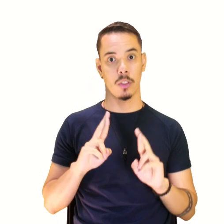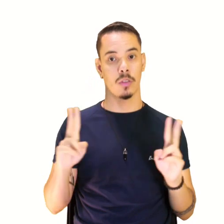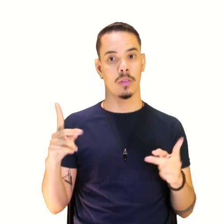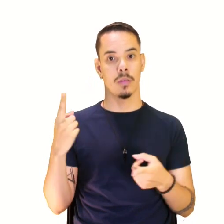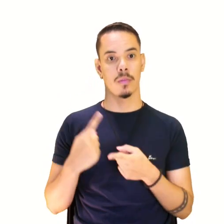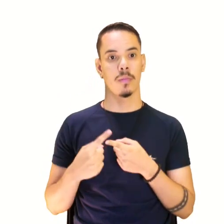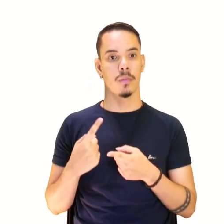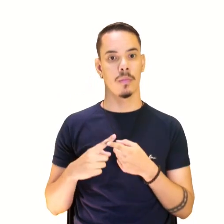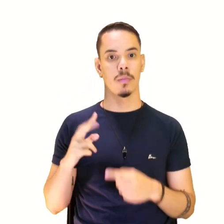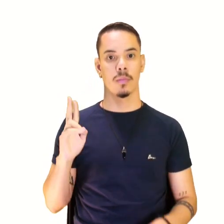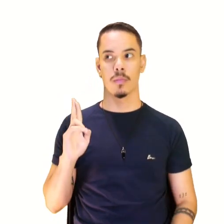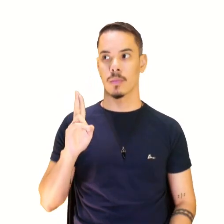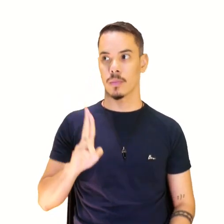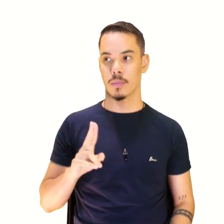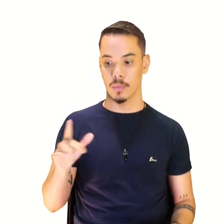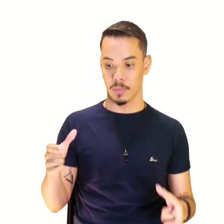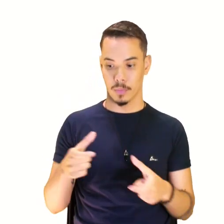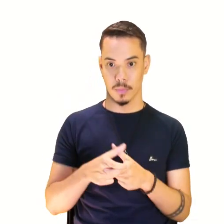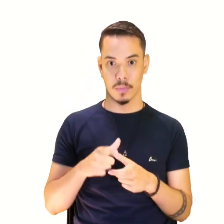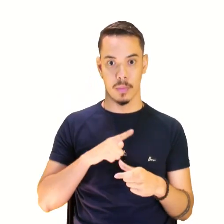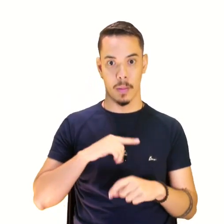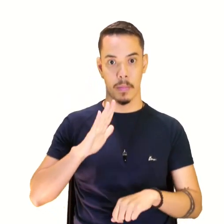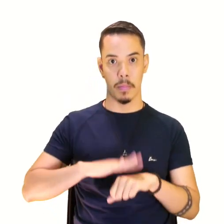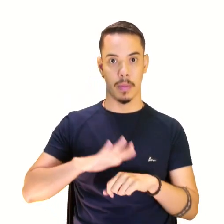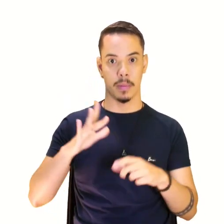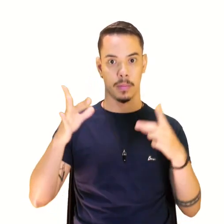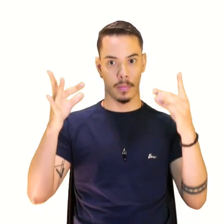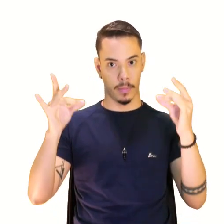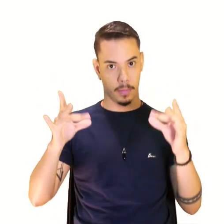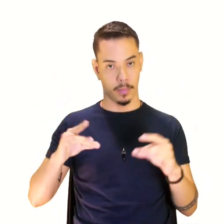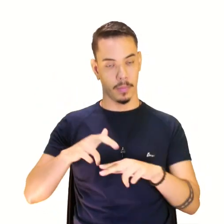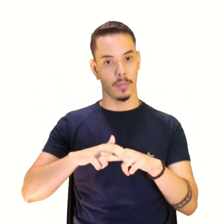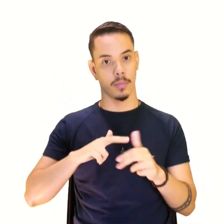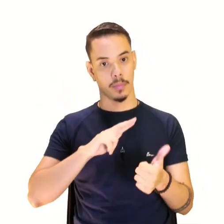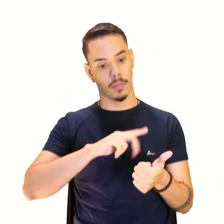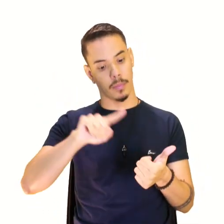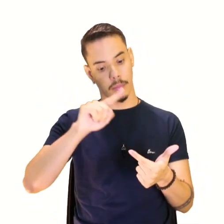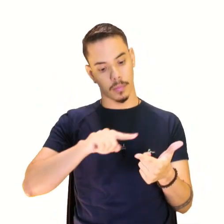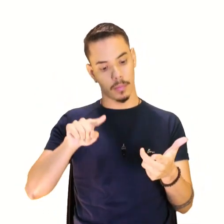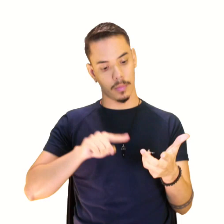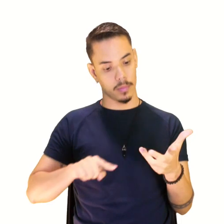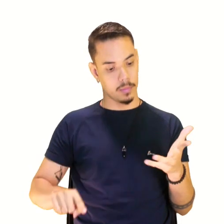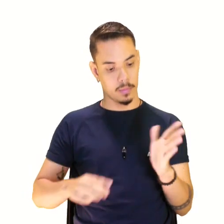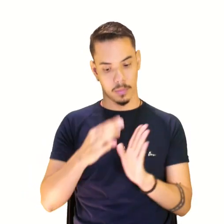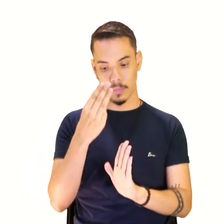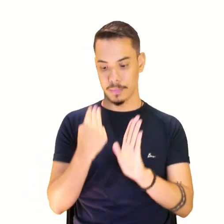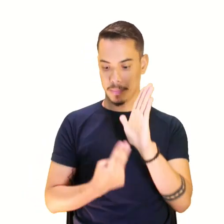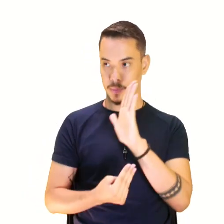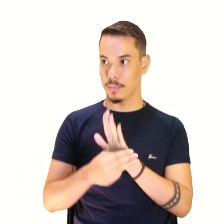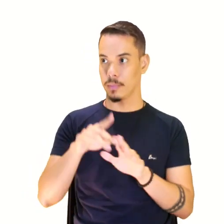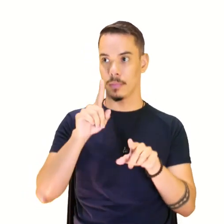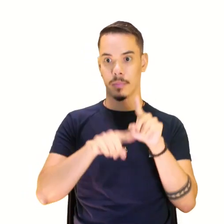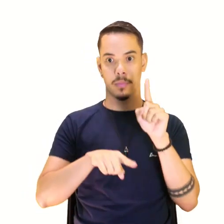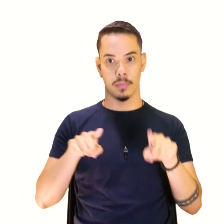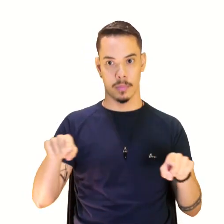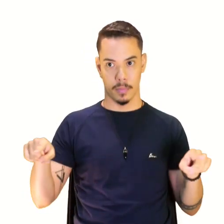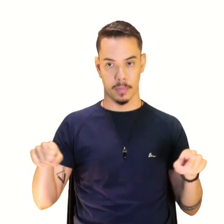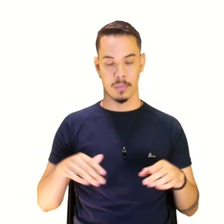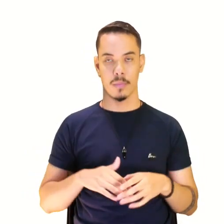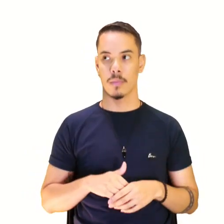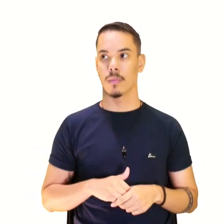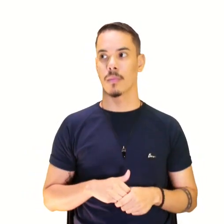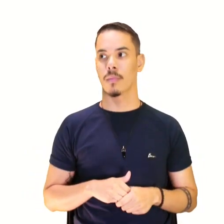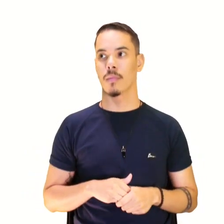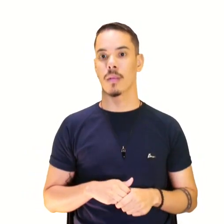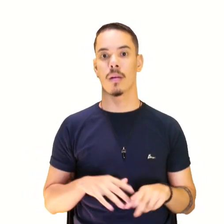que representam uma área pequena têm mais detalhes, né? Isso. Então tem vários, os mapas variam de escala. Isso. Vamos junto aqui com eles.